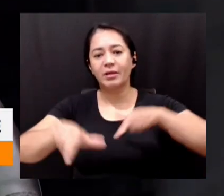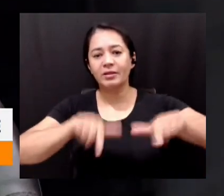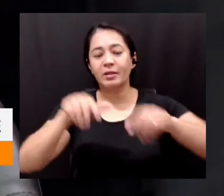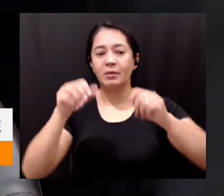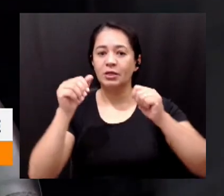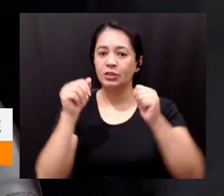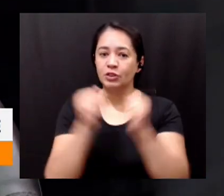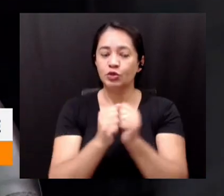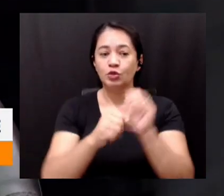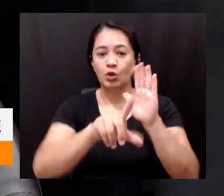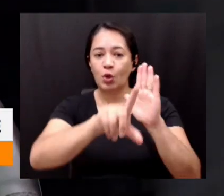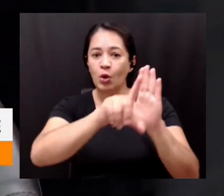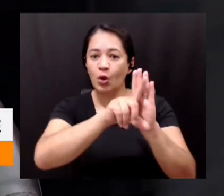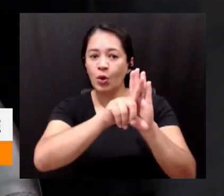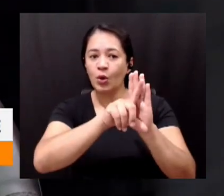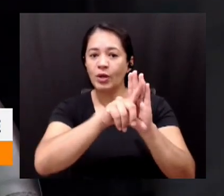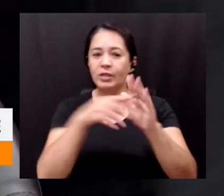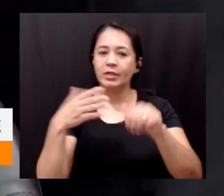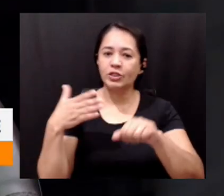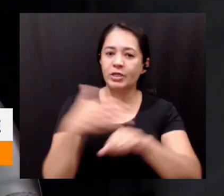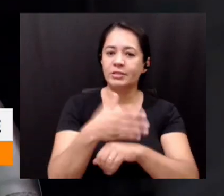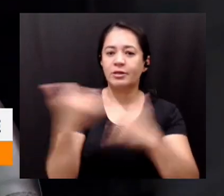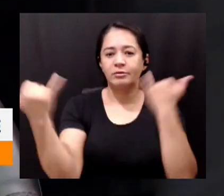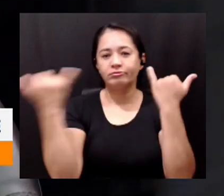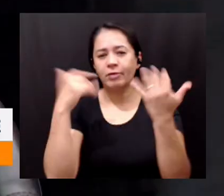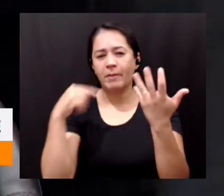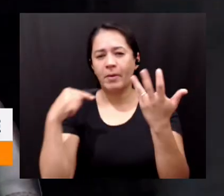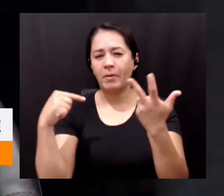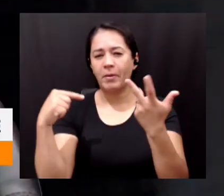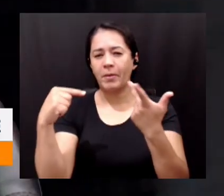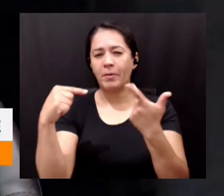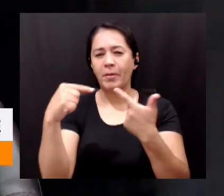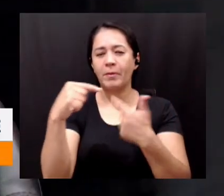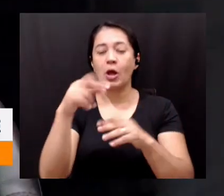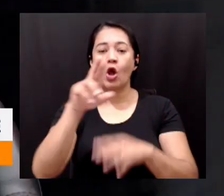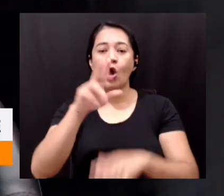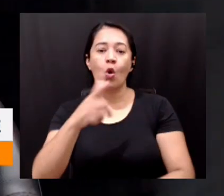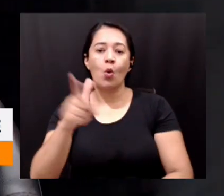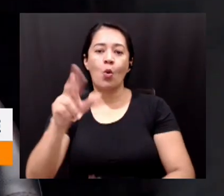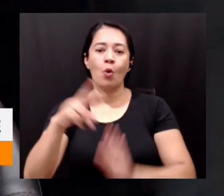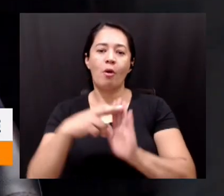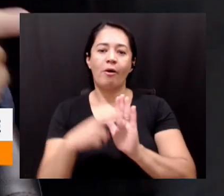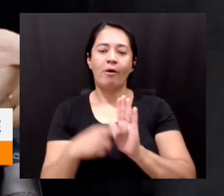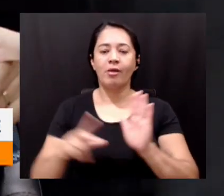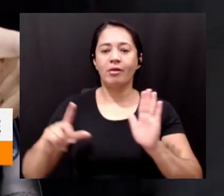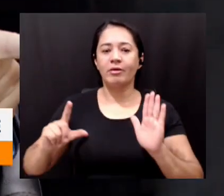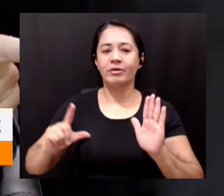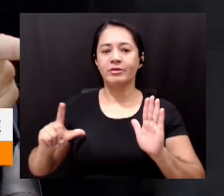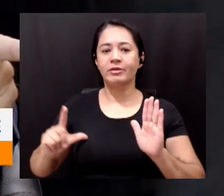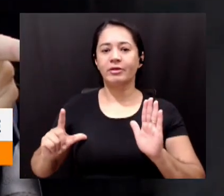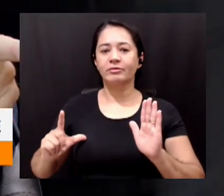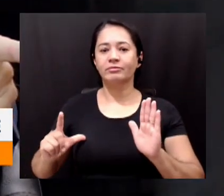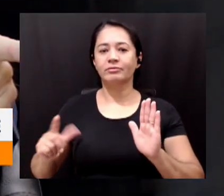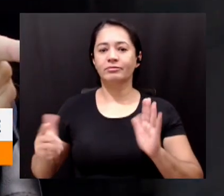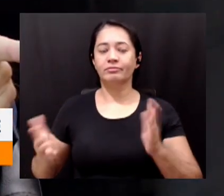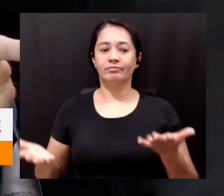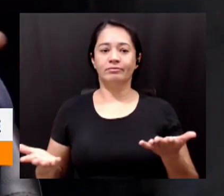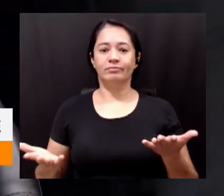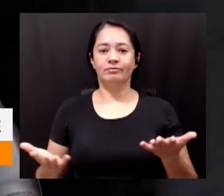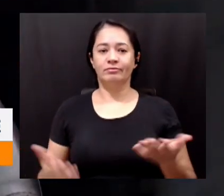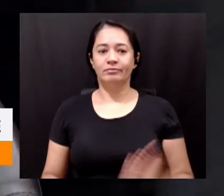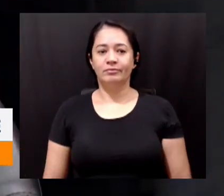Dados, Lei de Acesso à Informação, enfim, uma série de outras regulamentações que existem em torno disso. Então, essa situação